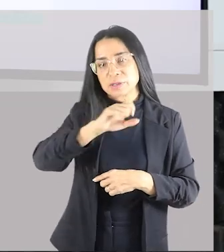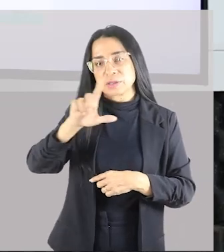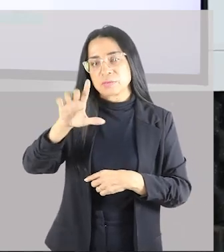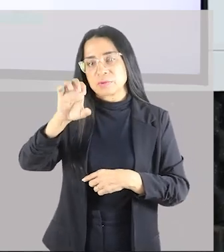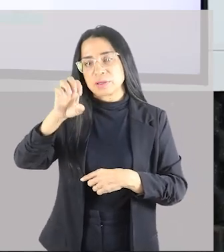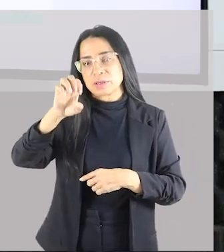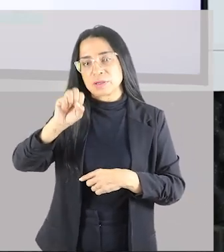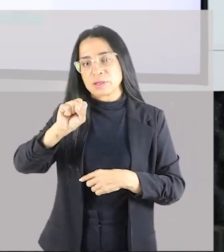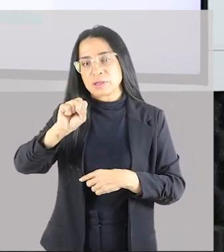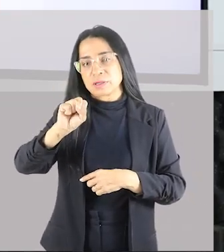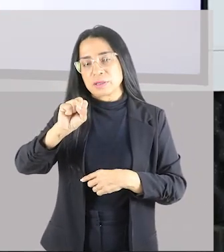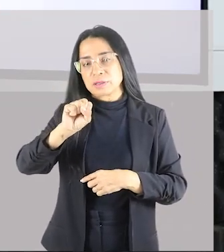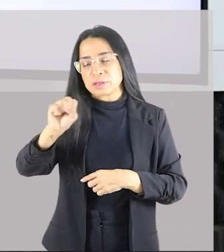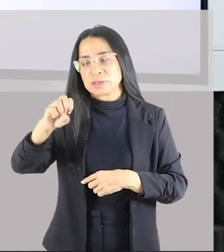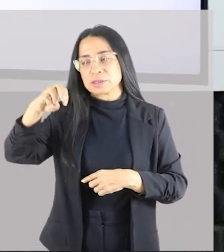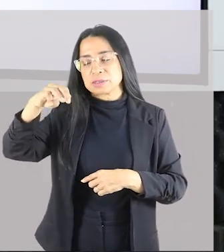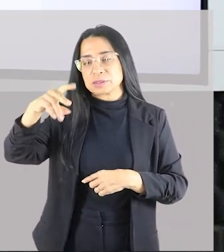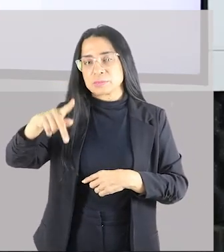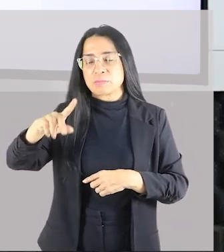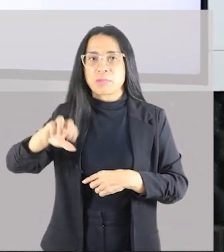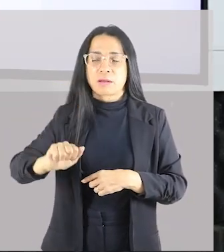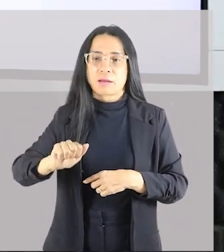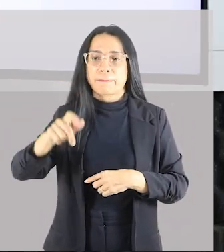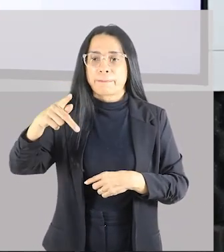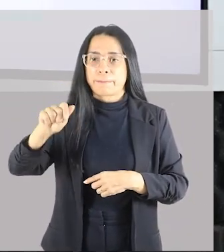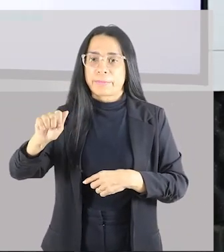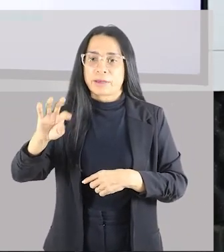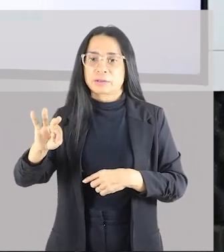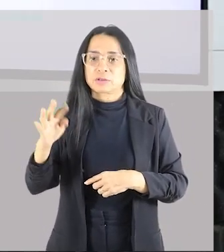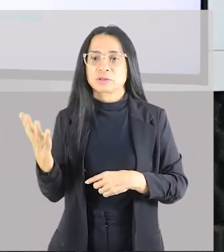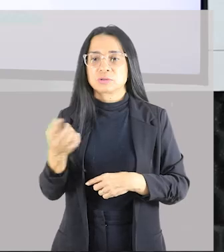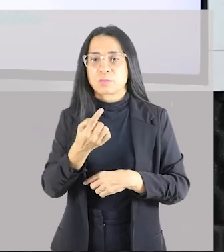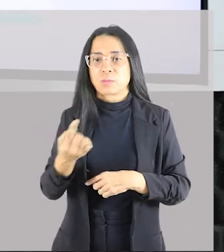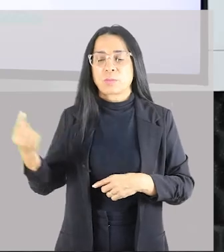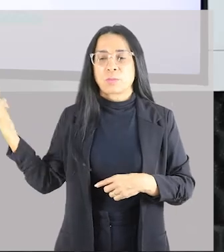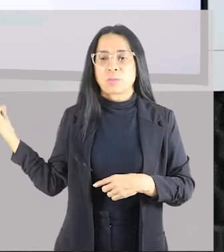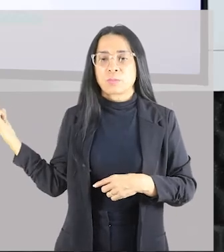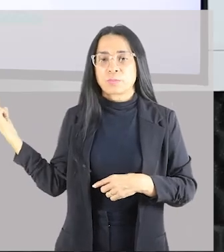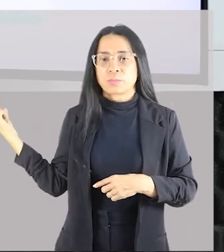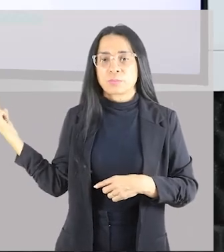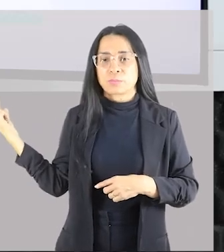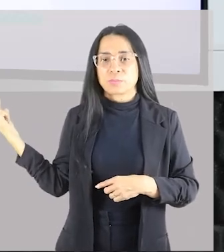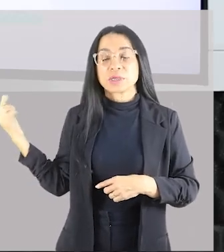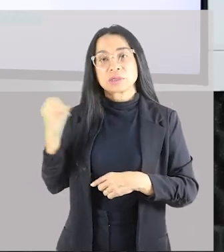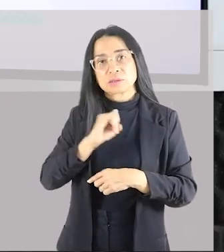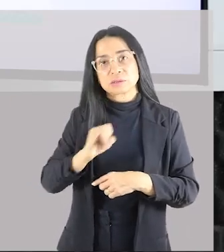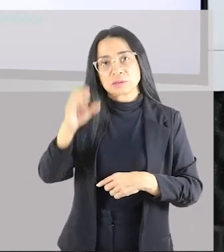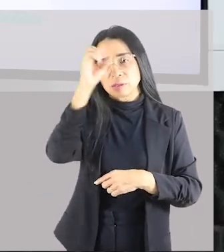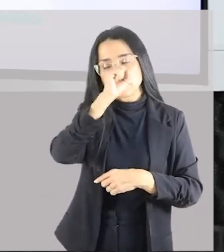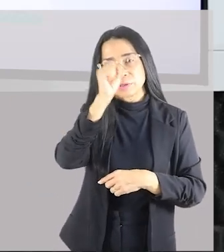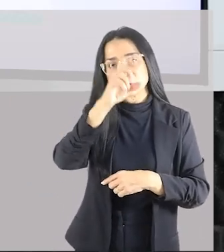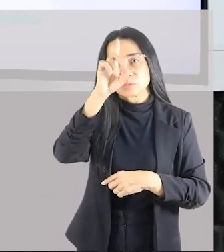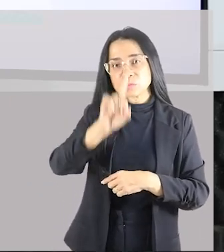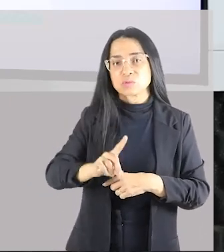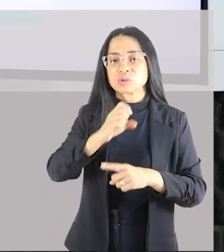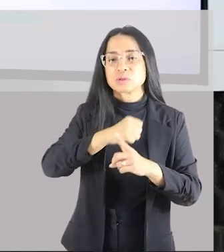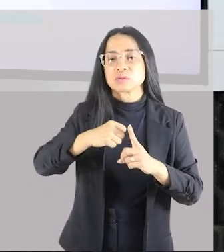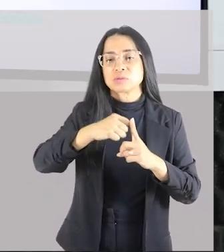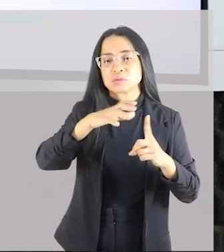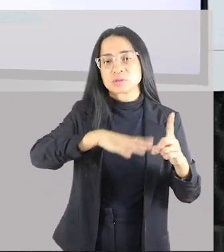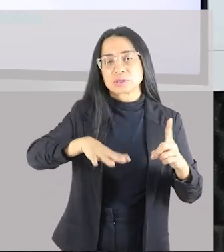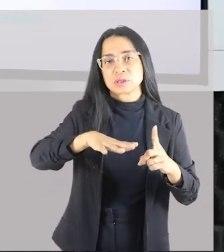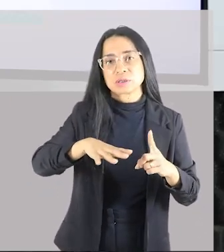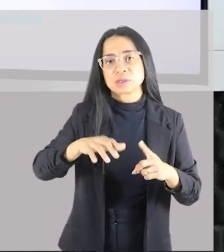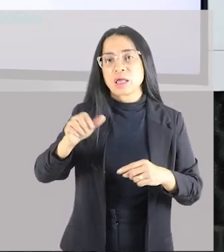se, di, va, plu, que são os fundamentos, e se vocês aprenderem os direitos sociais, isso é suficiente para vocês desenvolverem